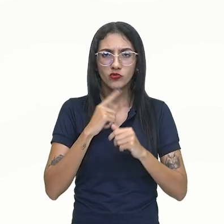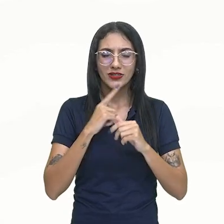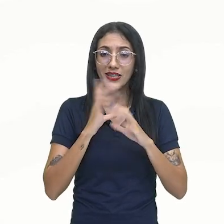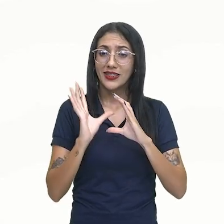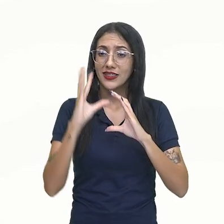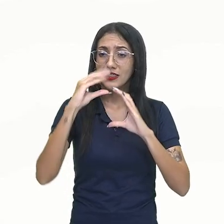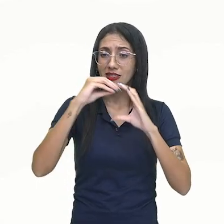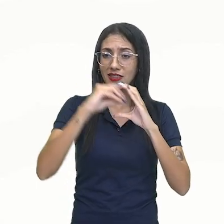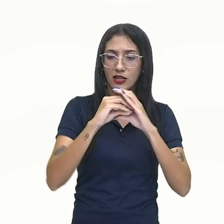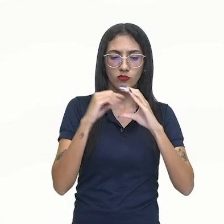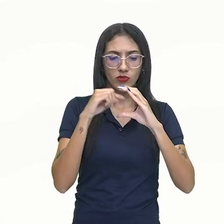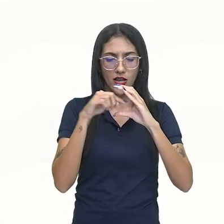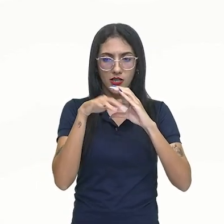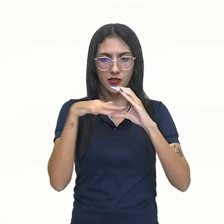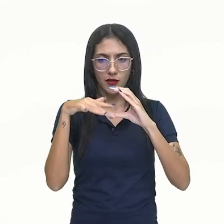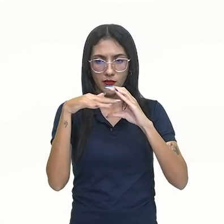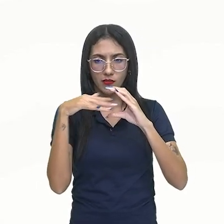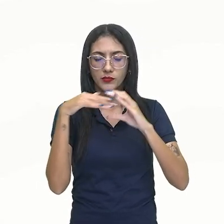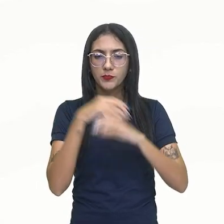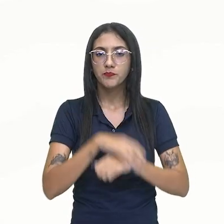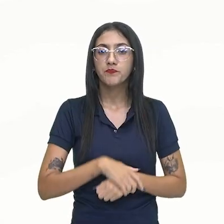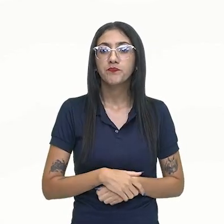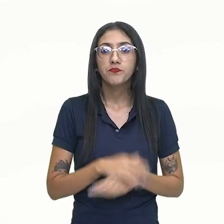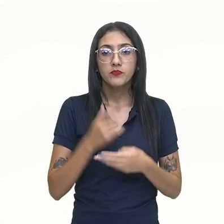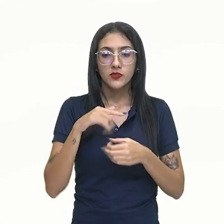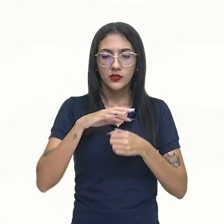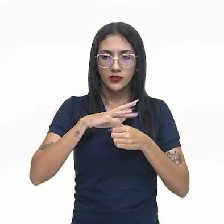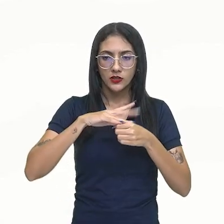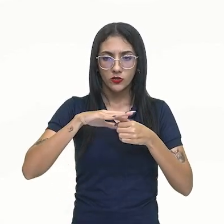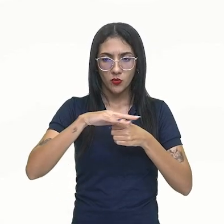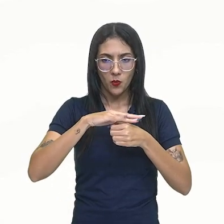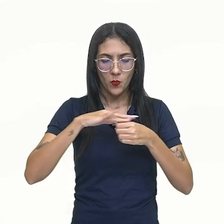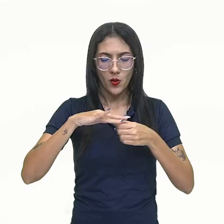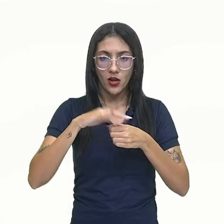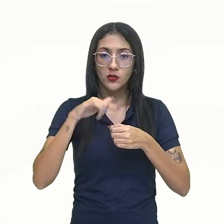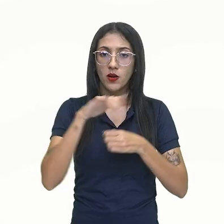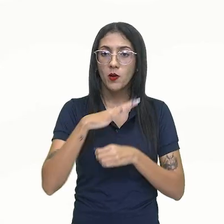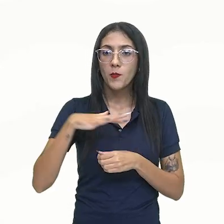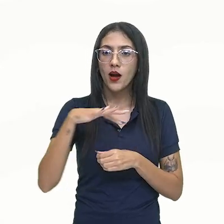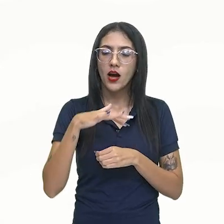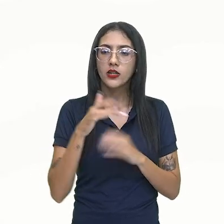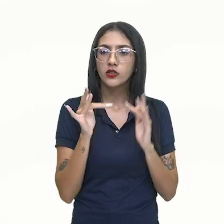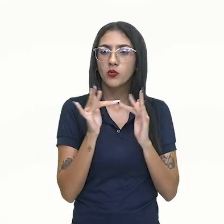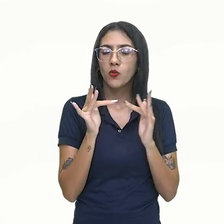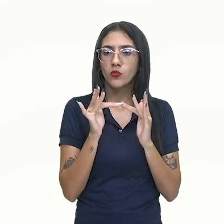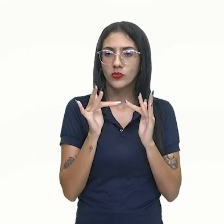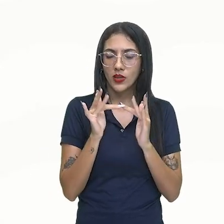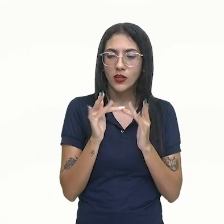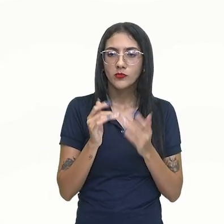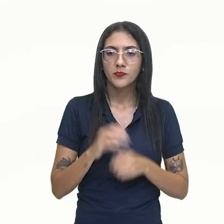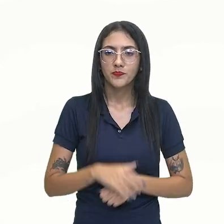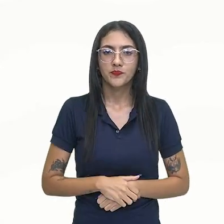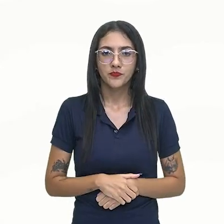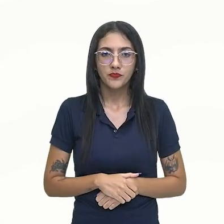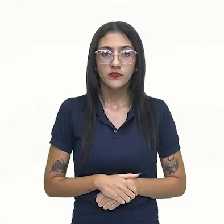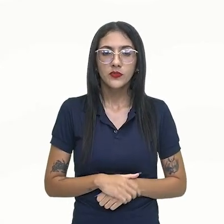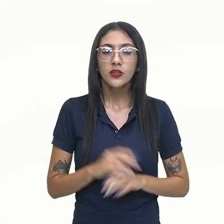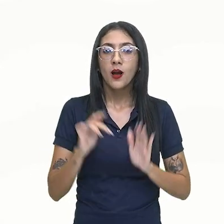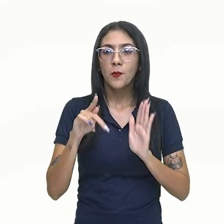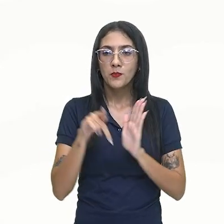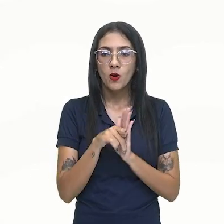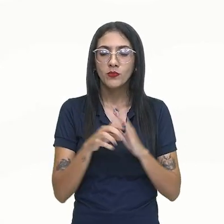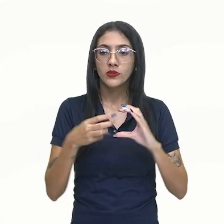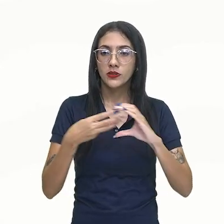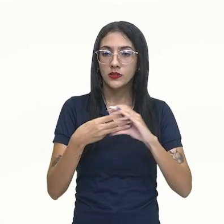dentro dela é o citoplasma. Então, o citoplasma é esse espaço intracelular das células eucariontes, né, que representa